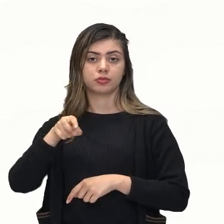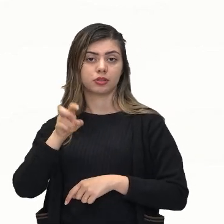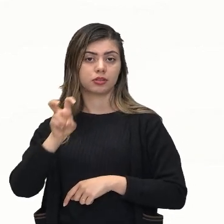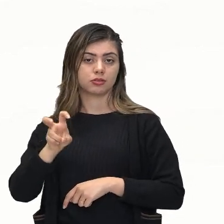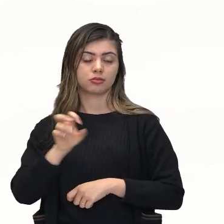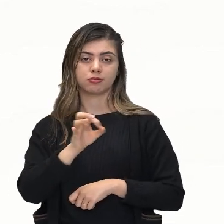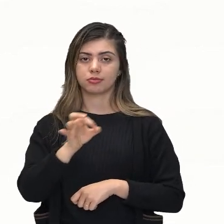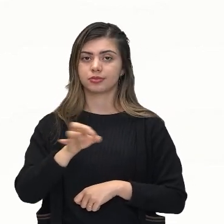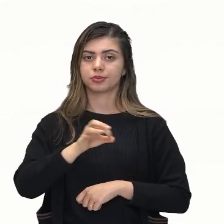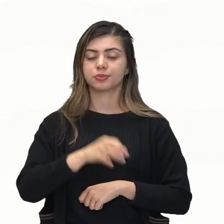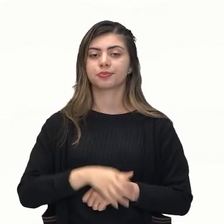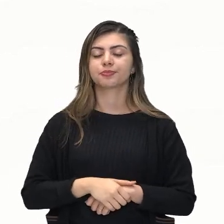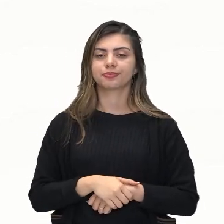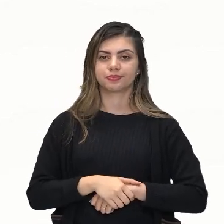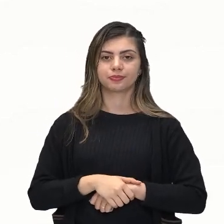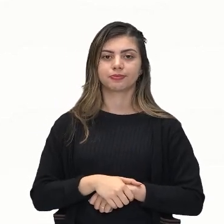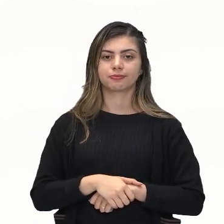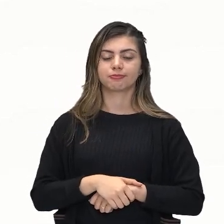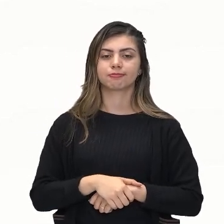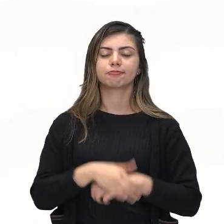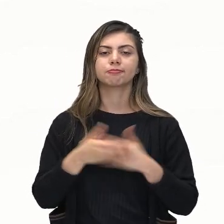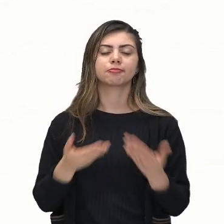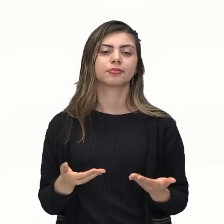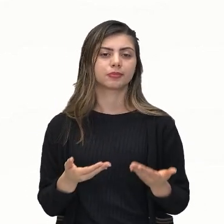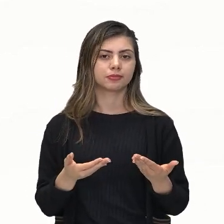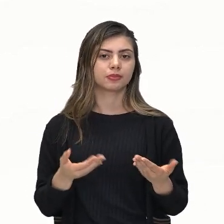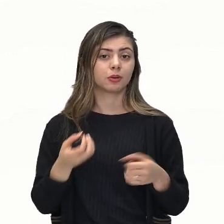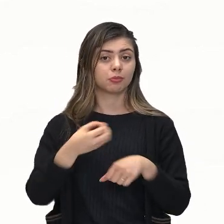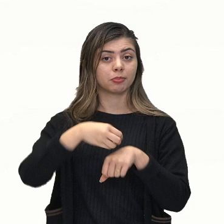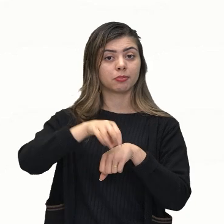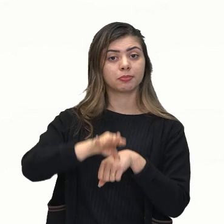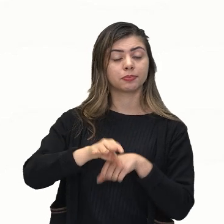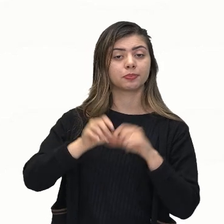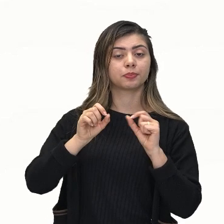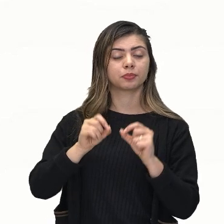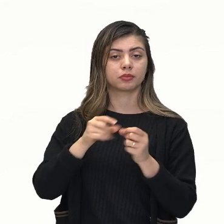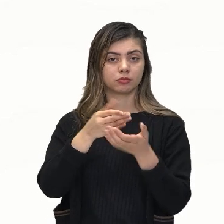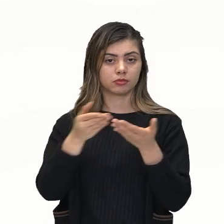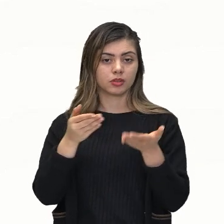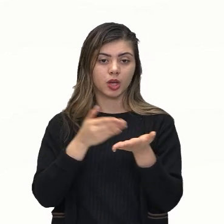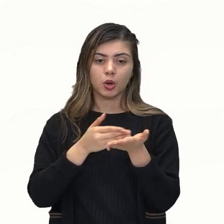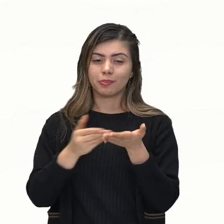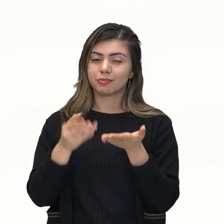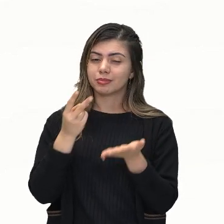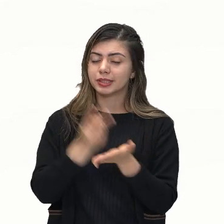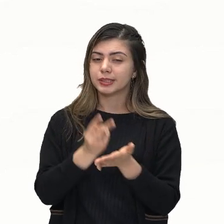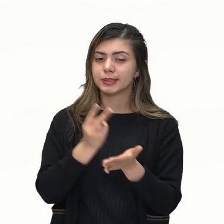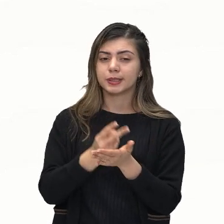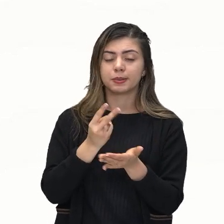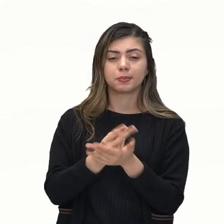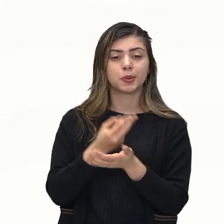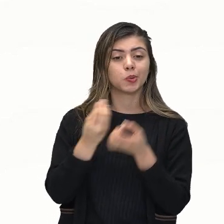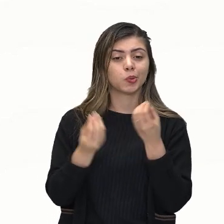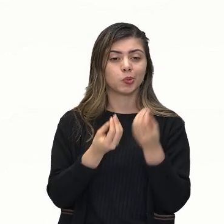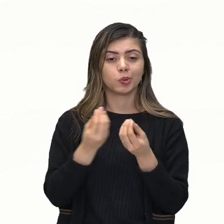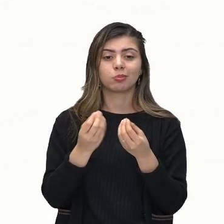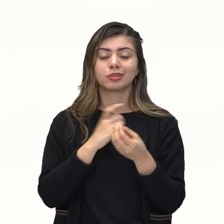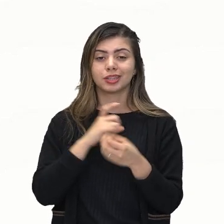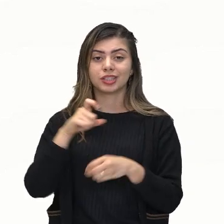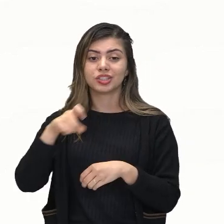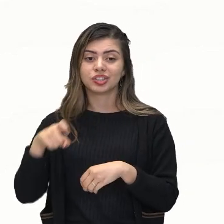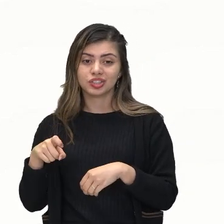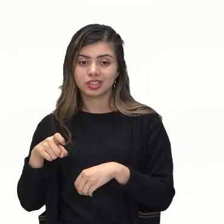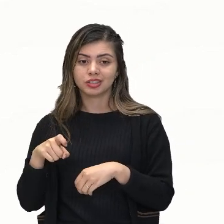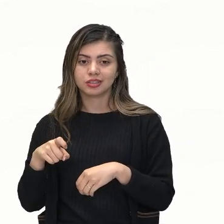2,5. Ok? Dica que eu dou para vocês. Comecem sempre, ó, com o que tem o x, que aí